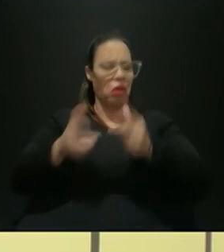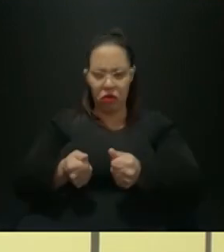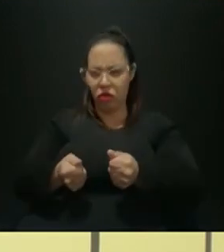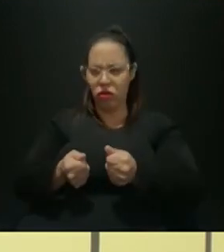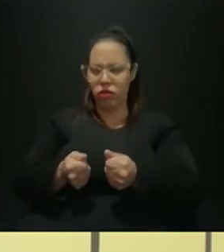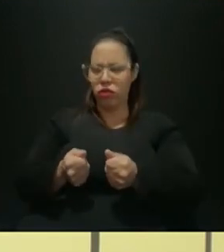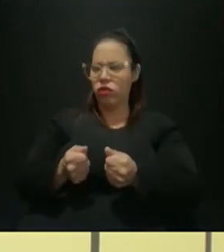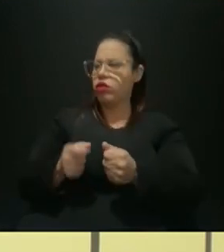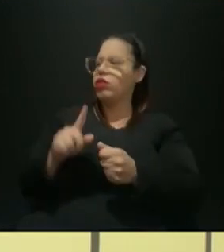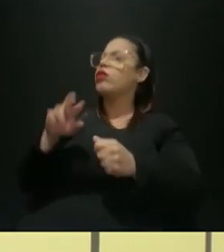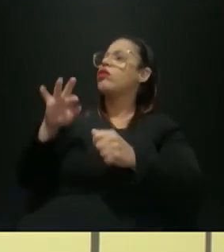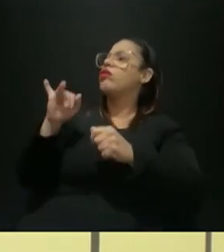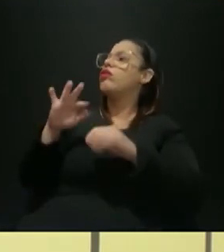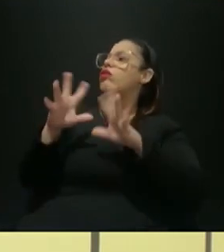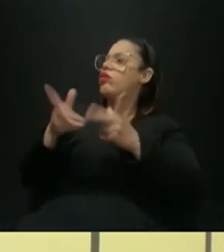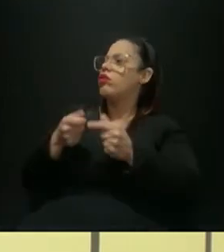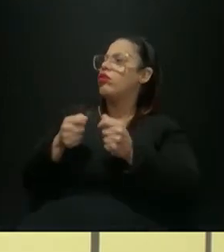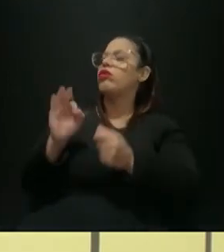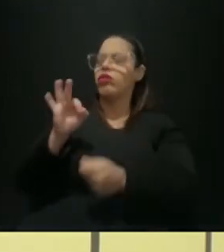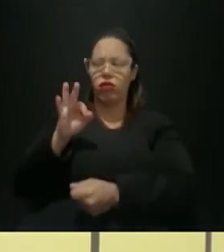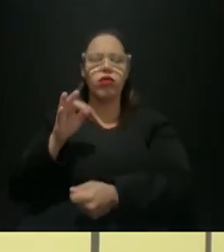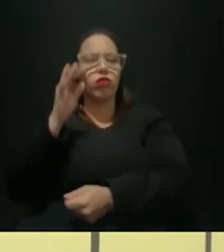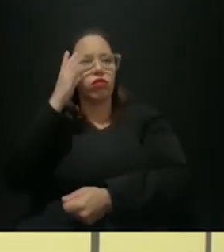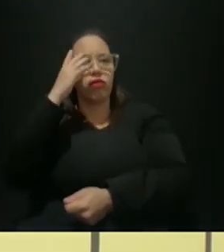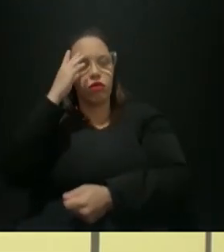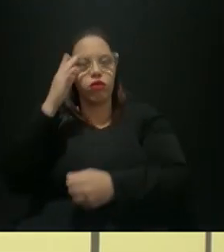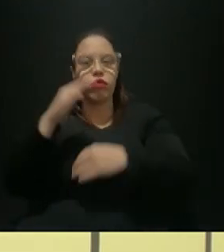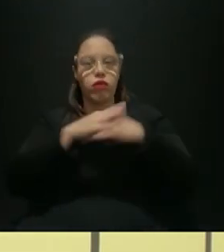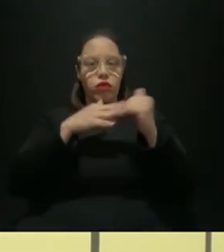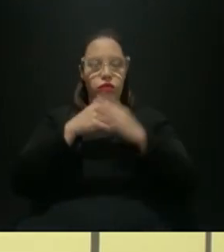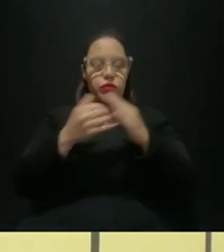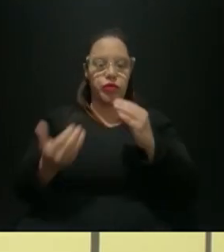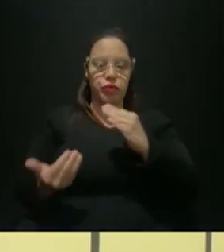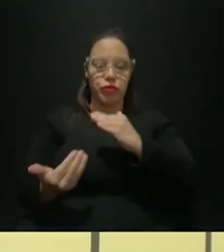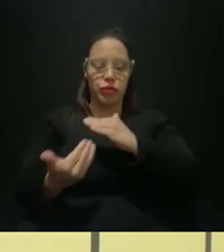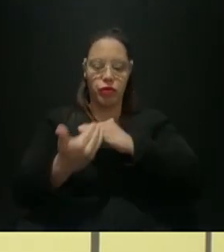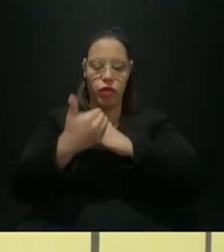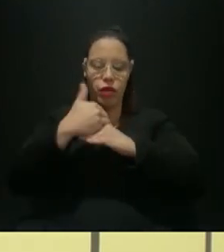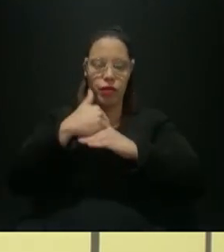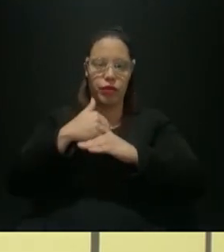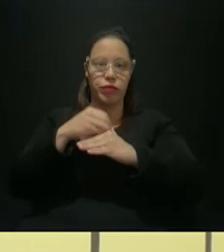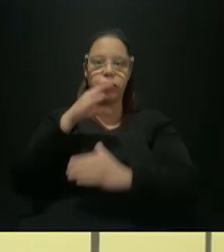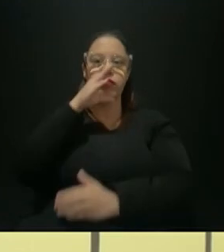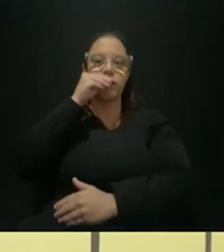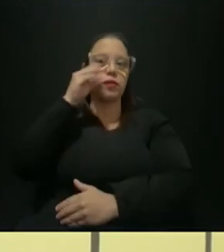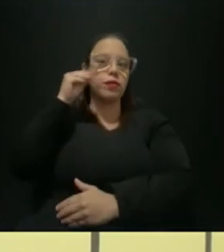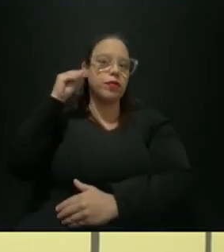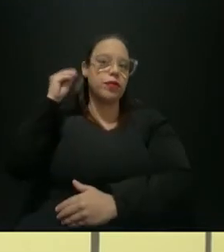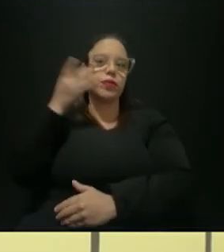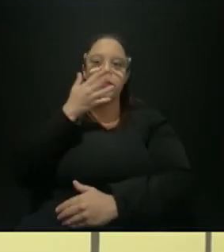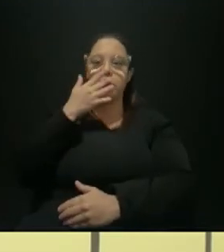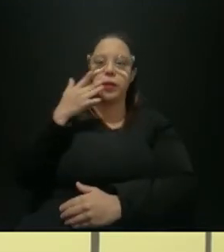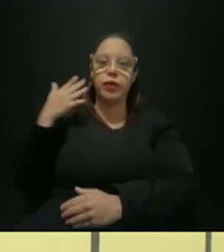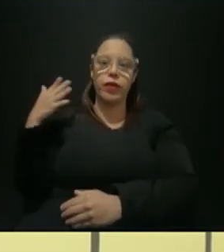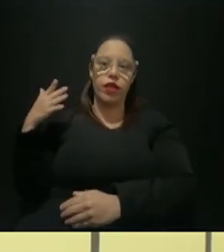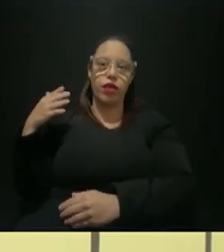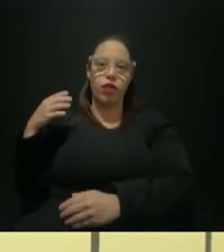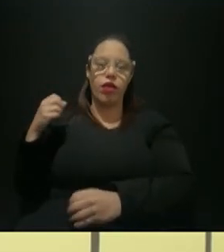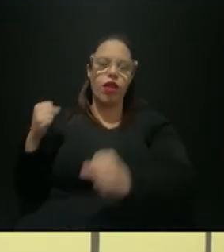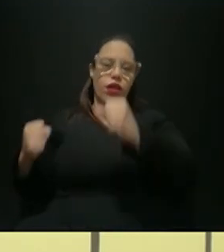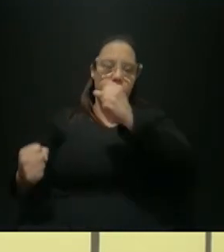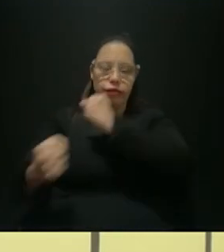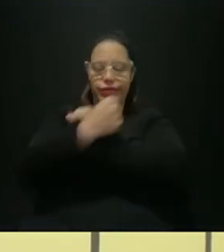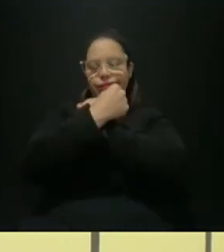E esse tipo de serviço, ele acolhe crianças e adolescentes que estão em medida de proteção. São aquelas